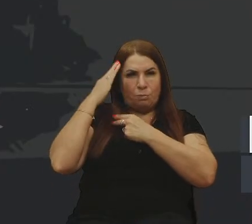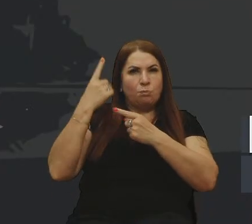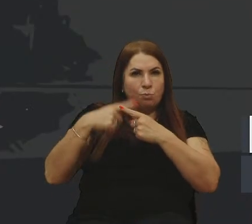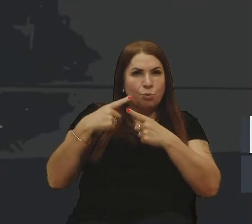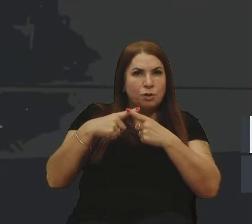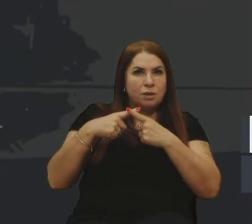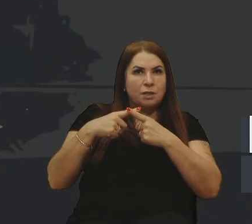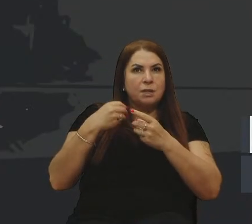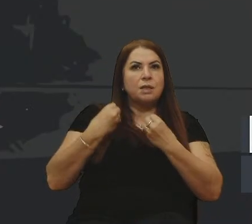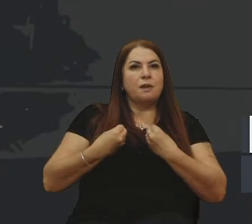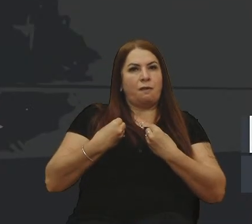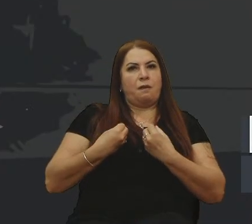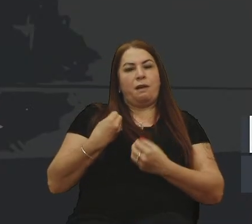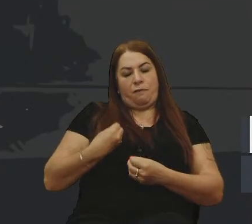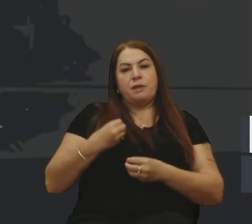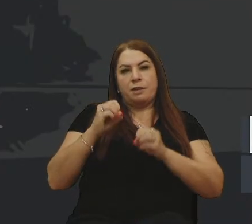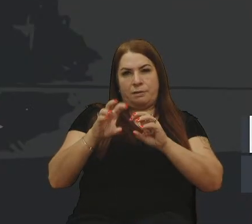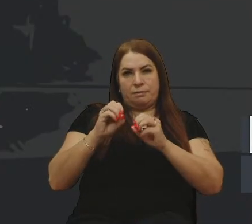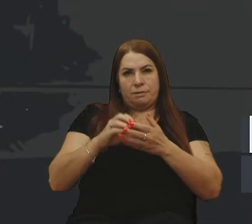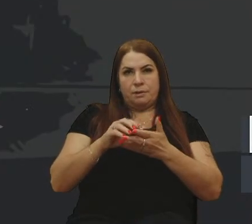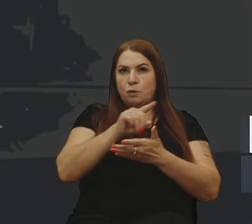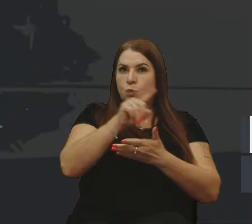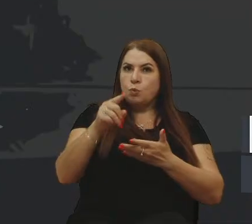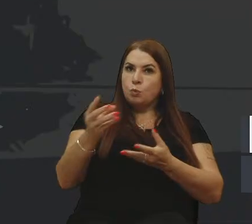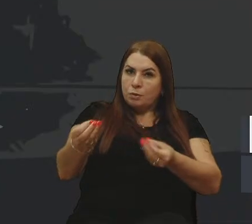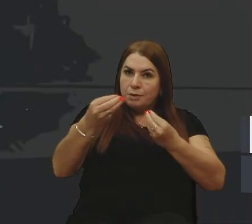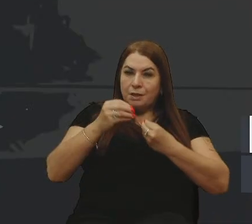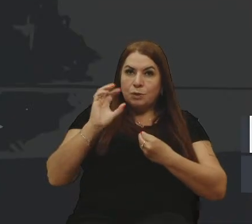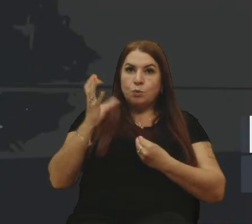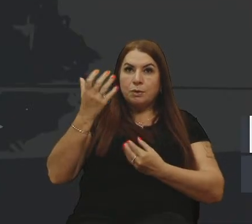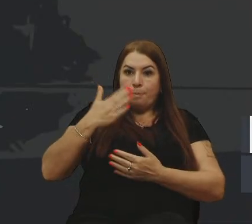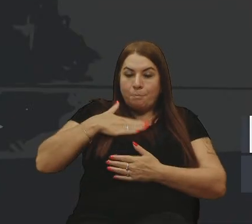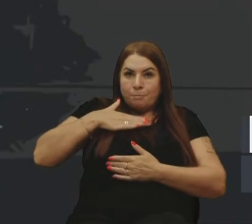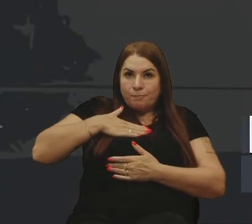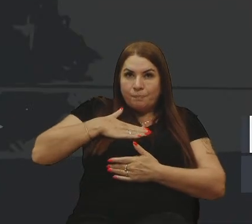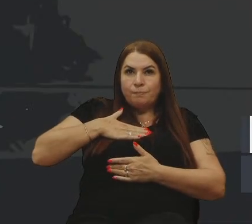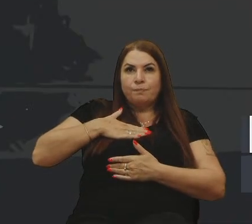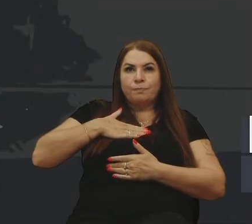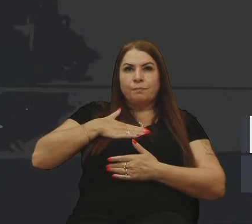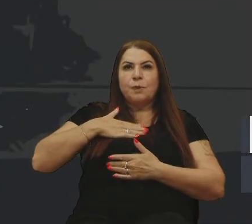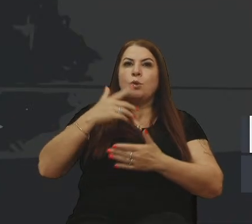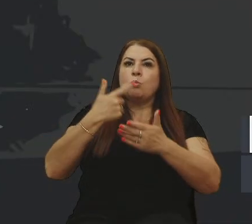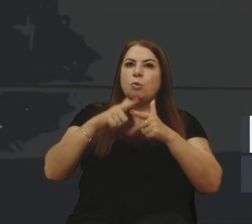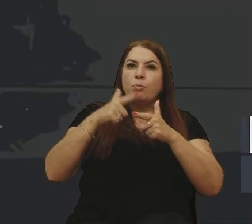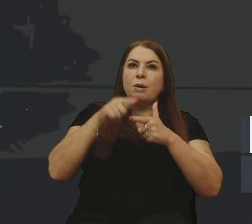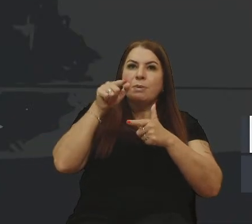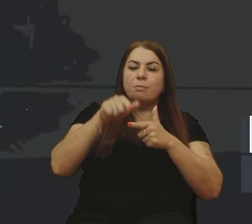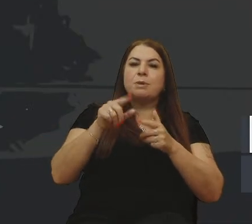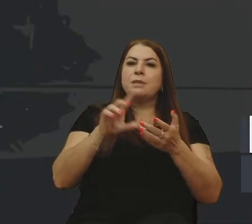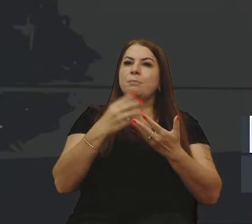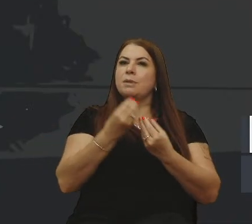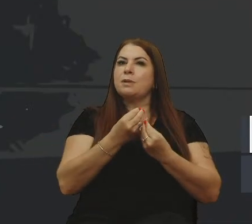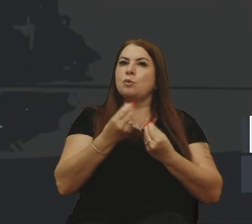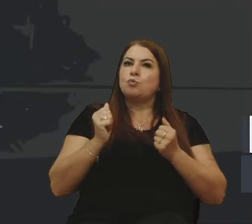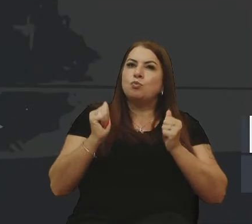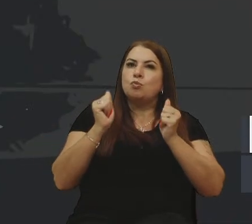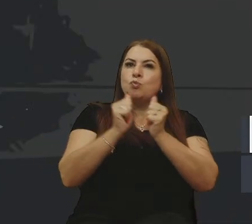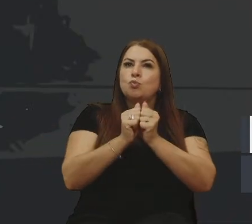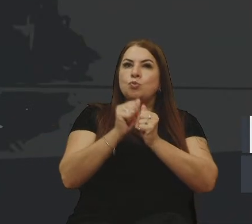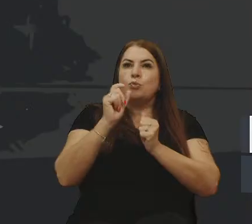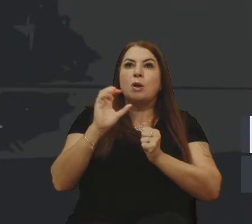vida ensina. Quando você traz a solução para si, quando você traz o problema para si, você traz consigo a